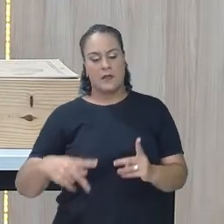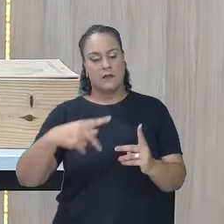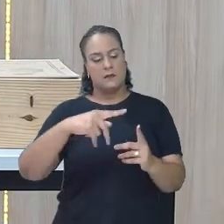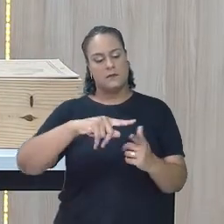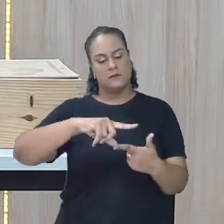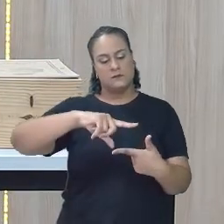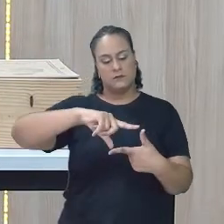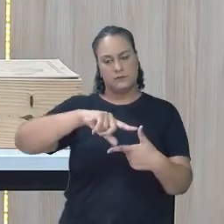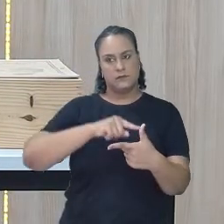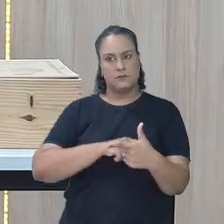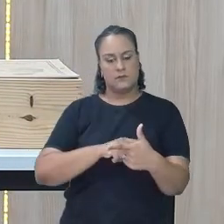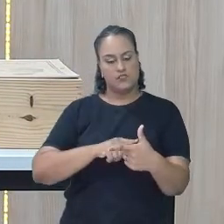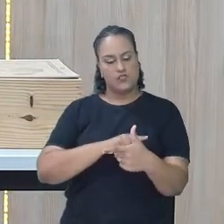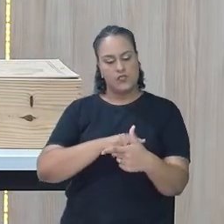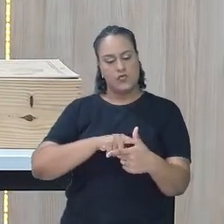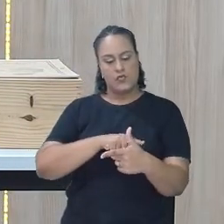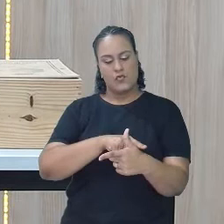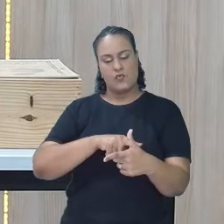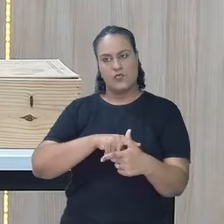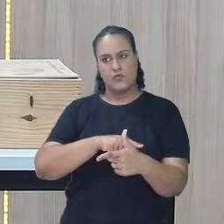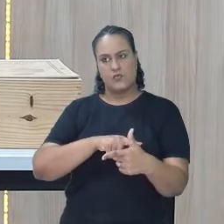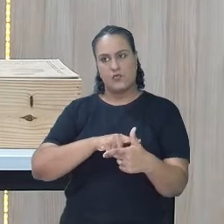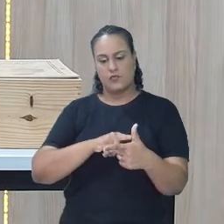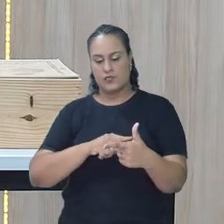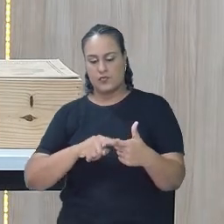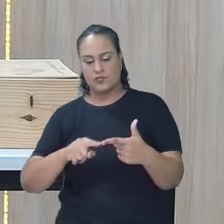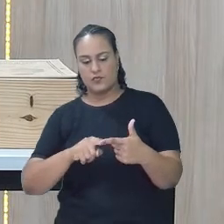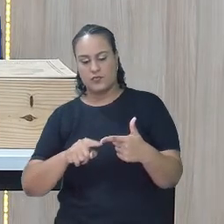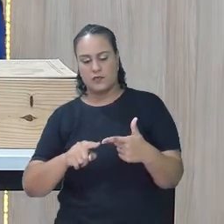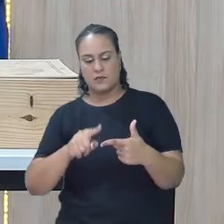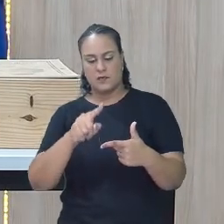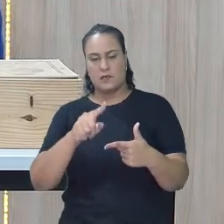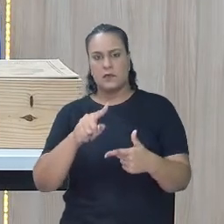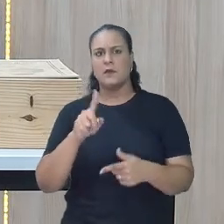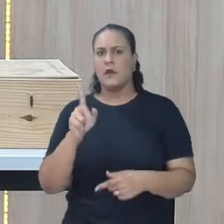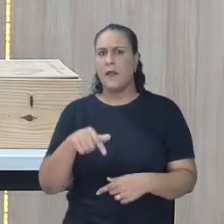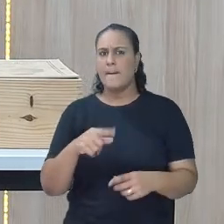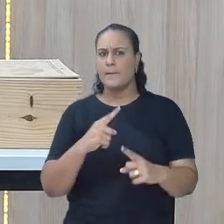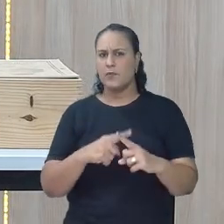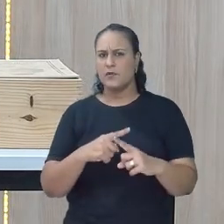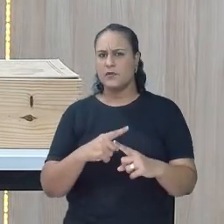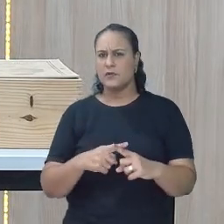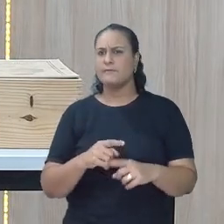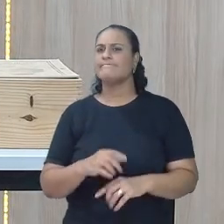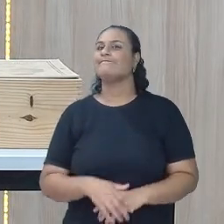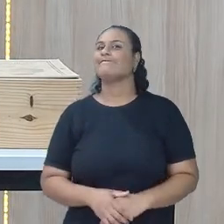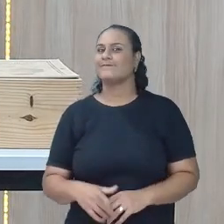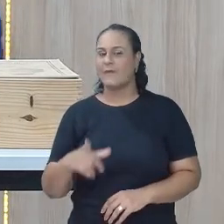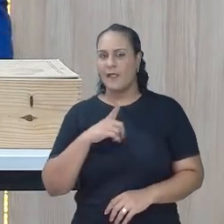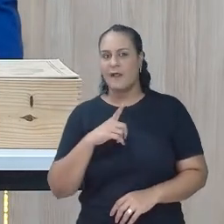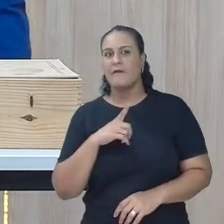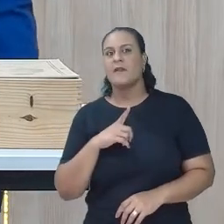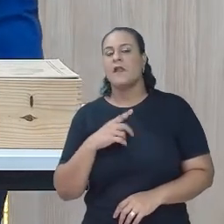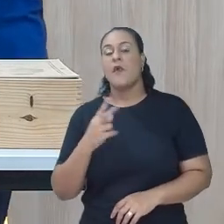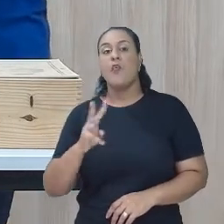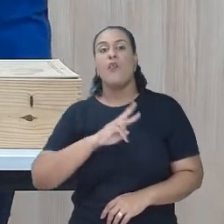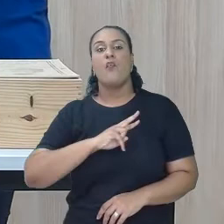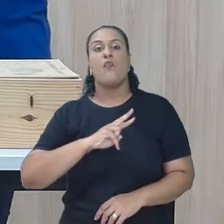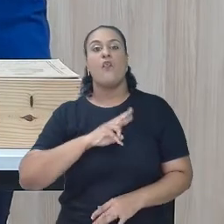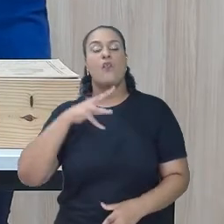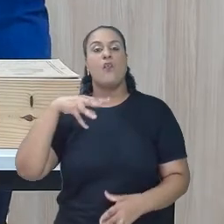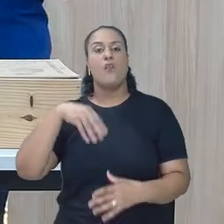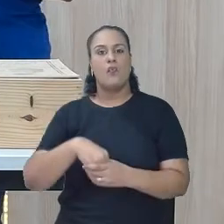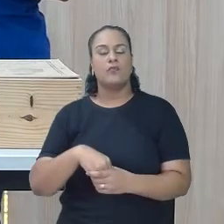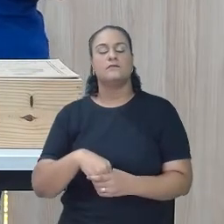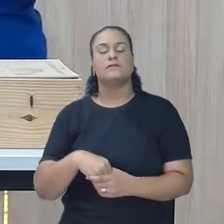uma dimensão, aqui na largura, no comprimento e na altura, e multiplicar essa quantidade. Isso vai me dar esse volume, né? A quantidade